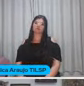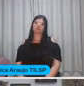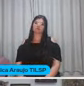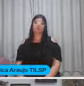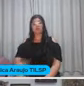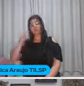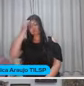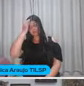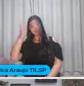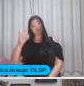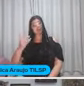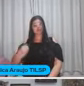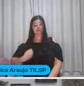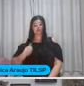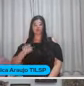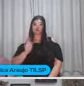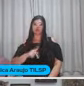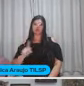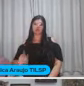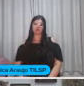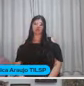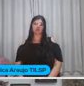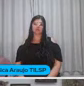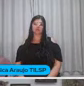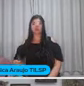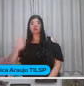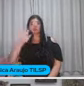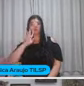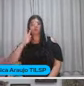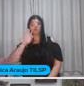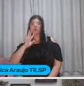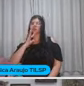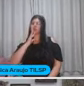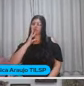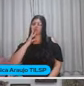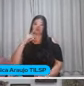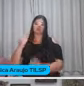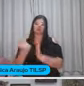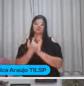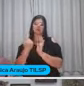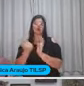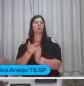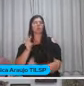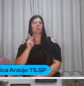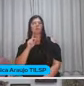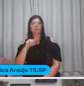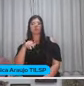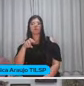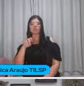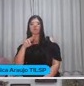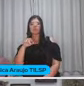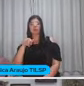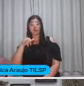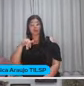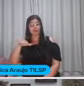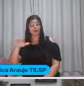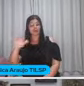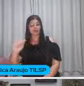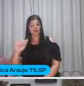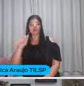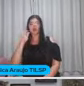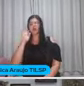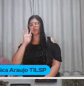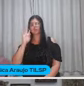facilita A vida do professor E o mais legal É que eu conheço Os livros Da professora Mônica Waldhelm E sei Que são livros Muito